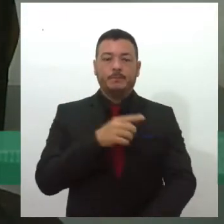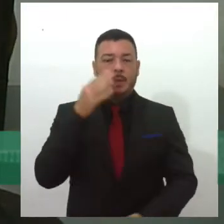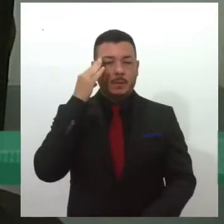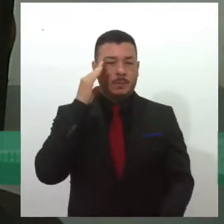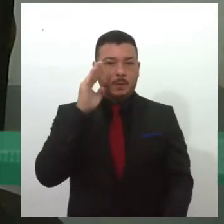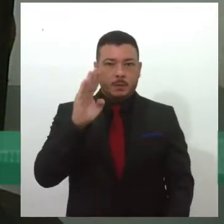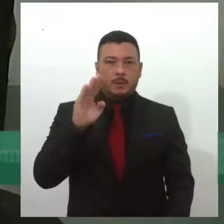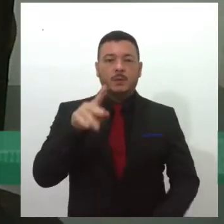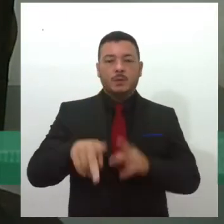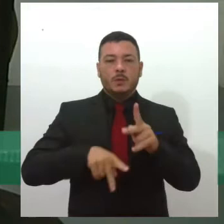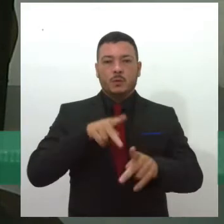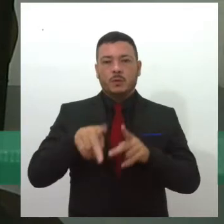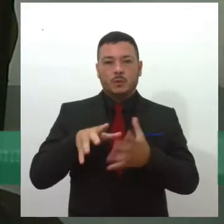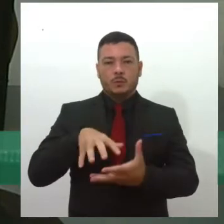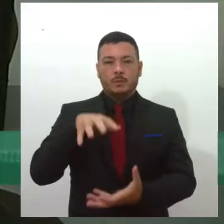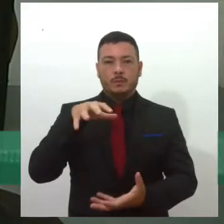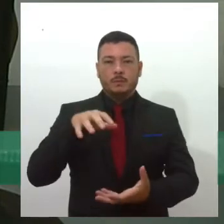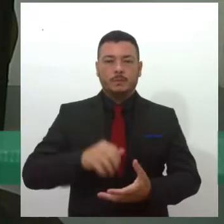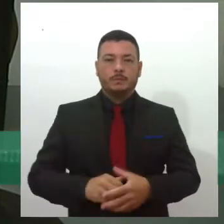principalmente para a população idosa.